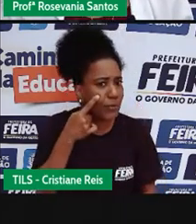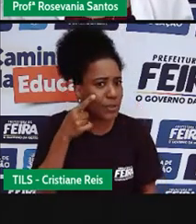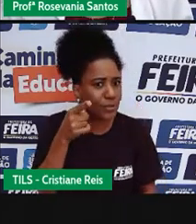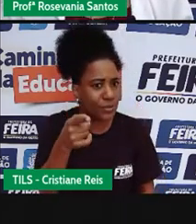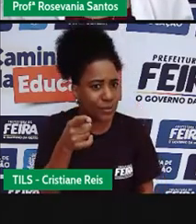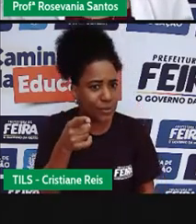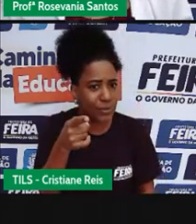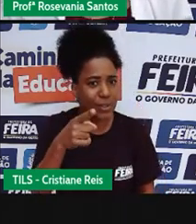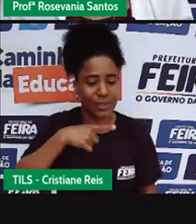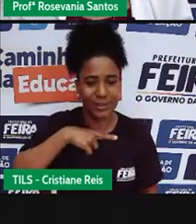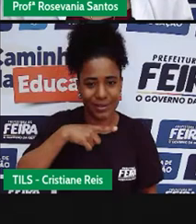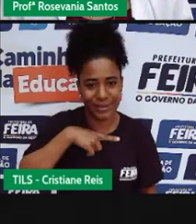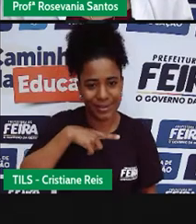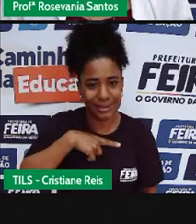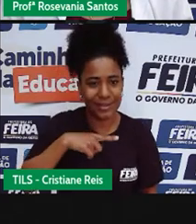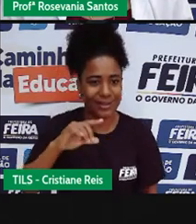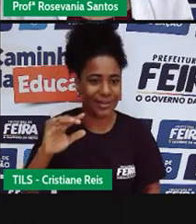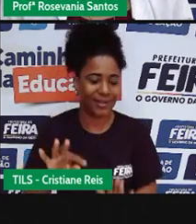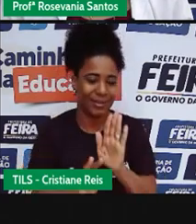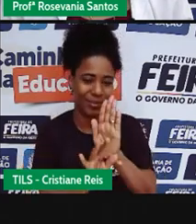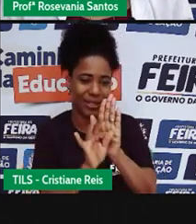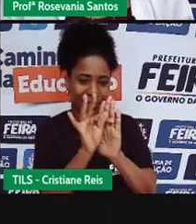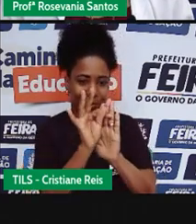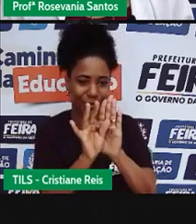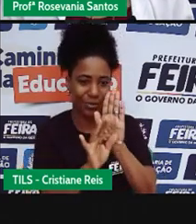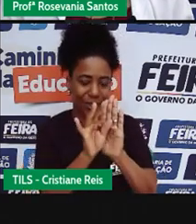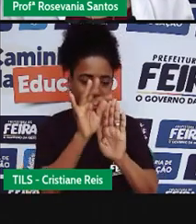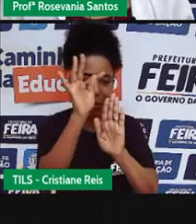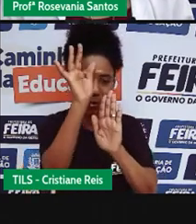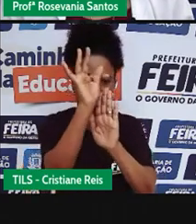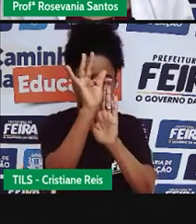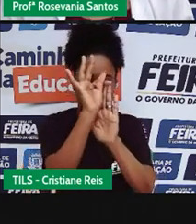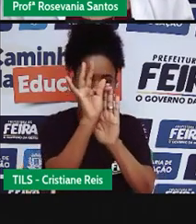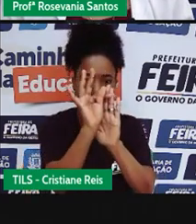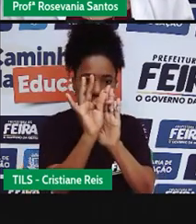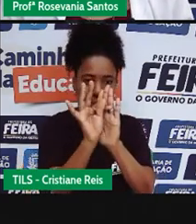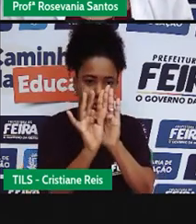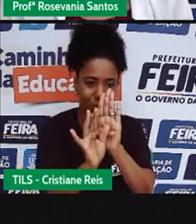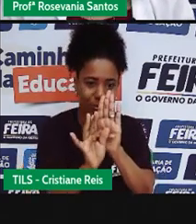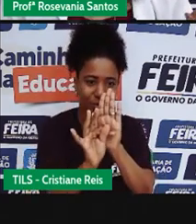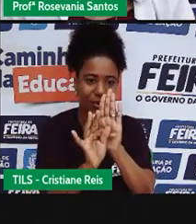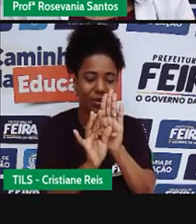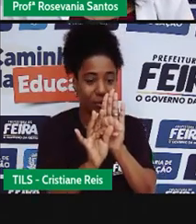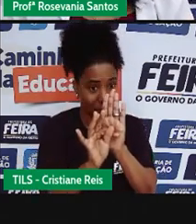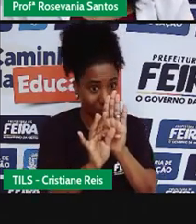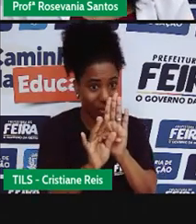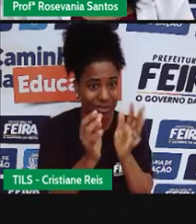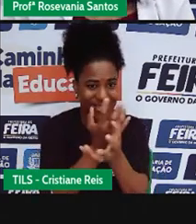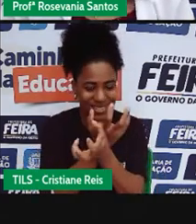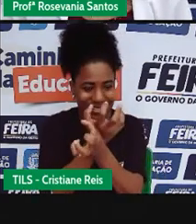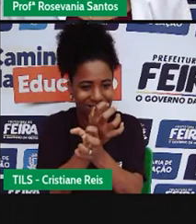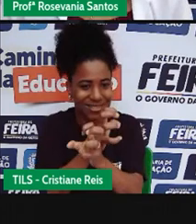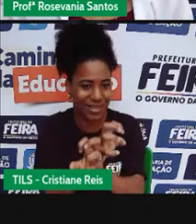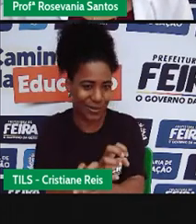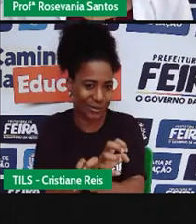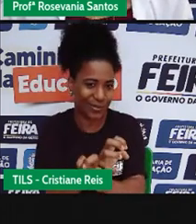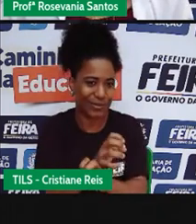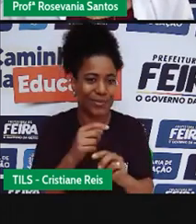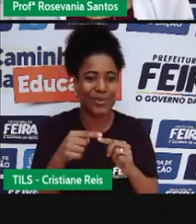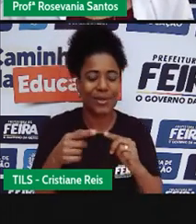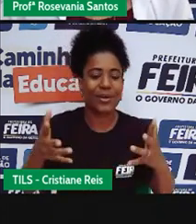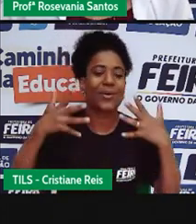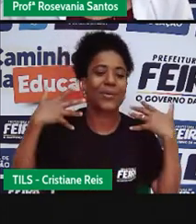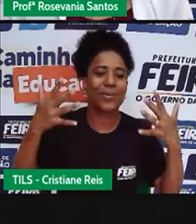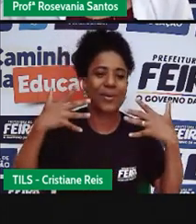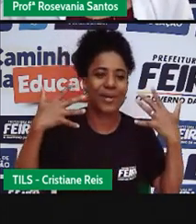né, nas temperaturas quando chega o período seco. Mas ainda assim são temperaturas elevadas por conta do clima tropical.